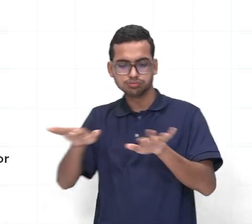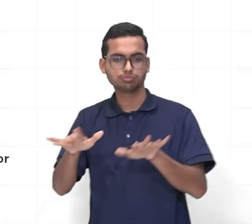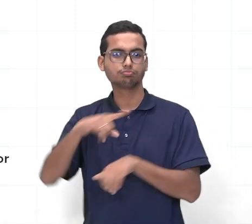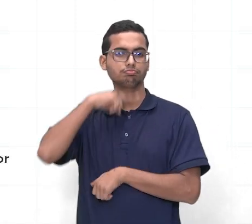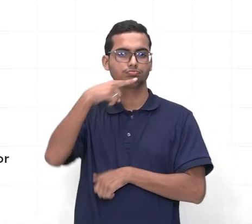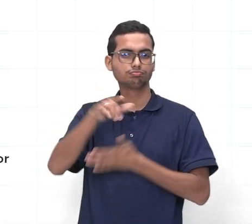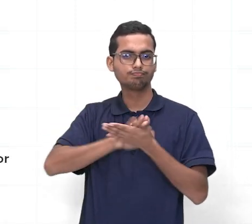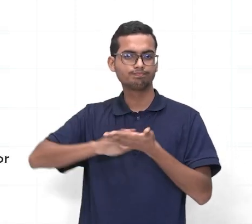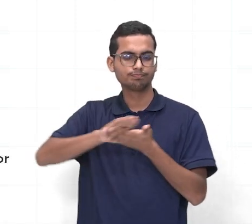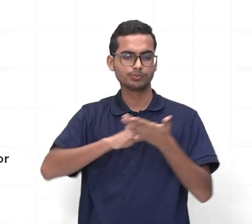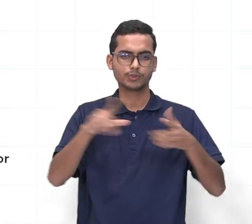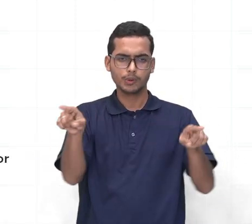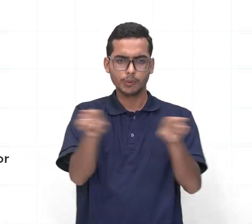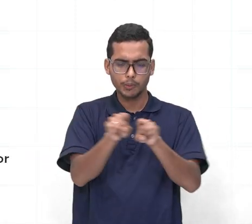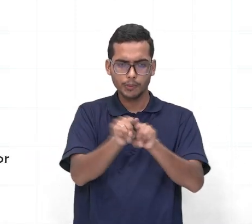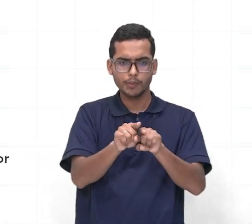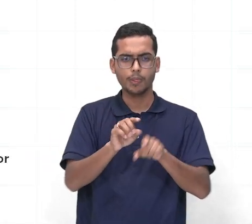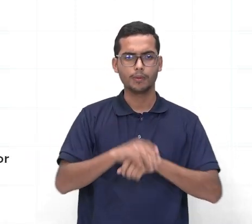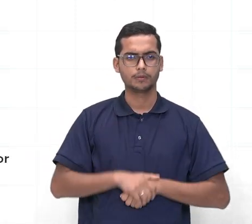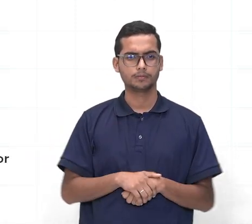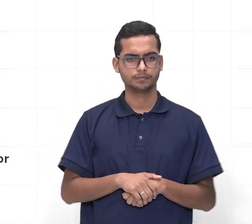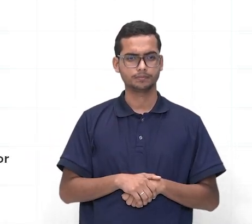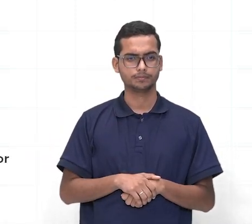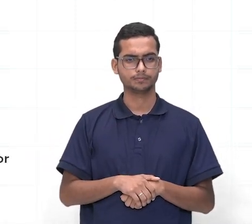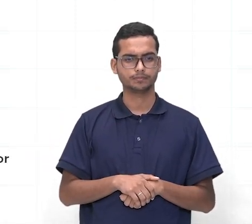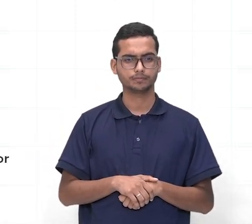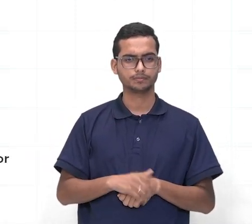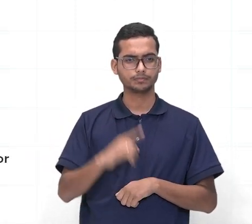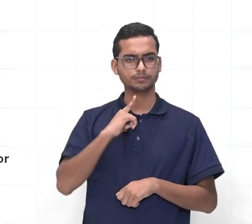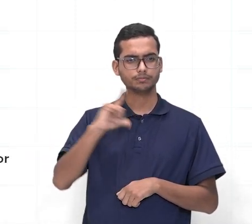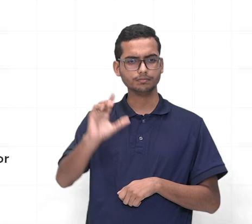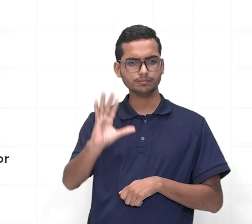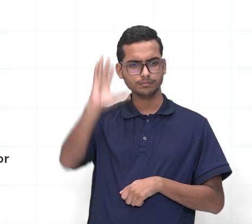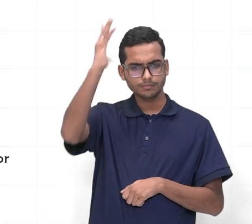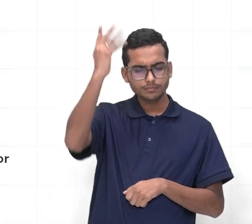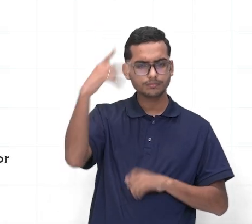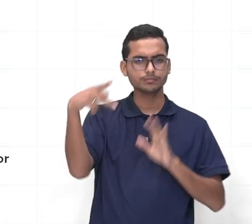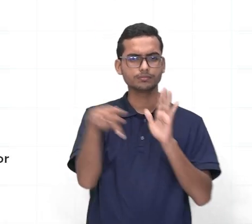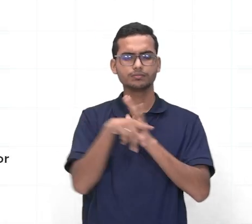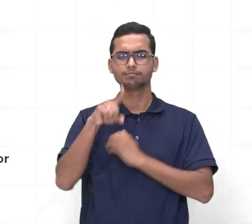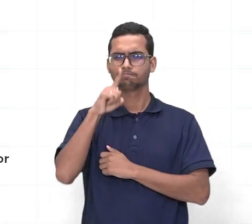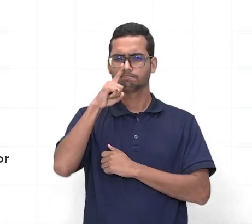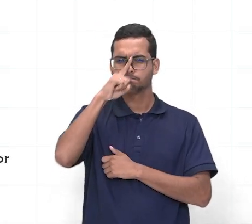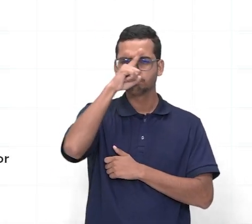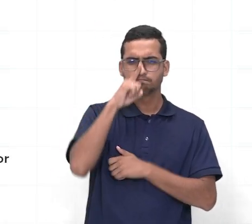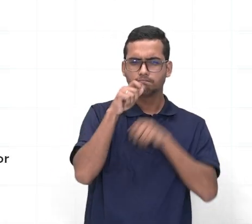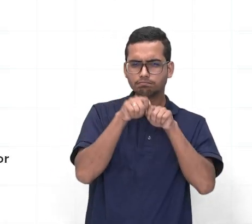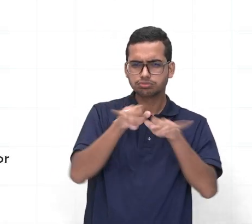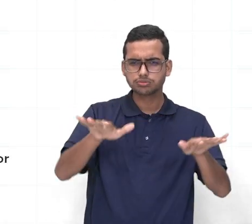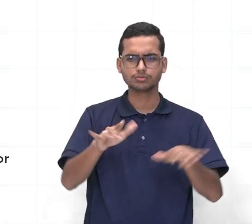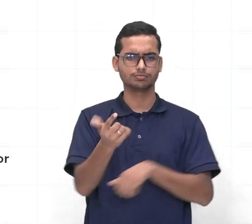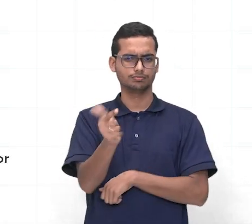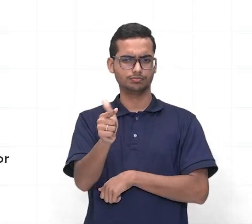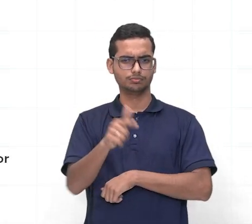são sinalizados são muito baixos, não apresentam riscos,